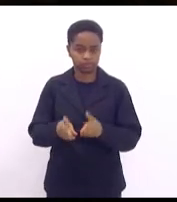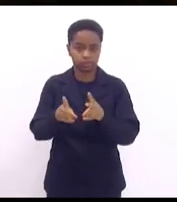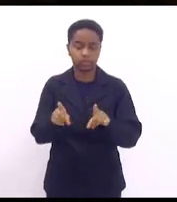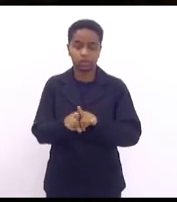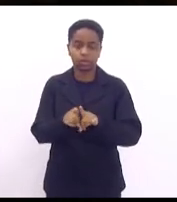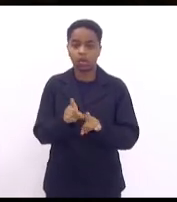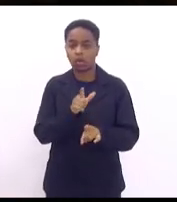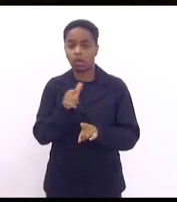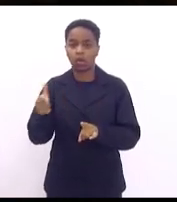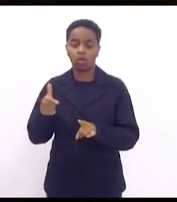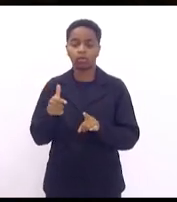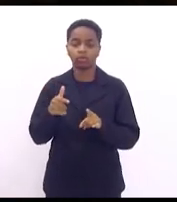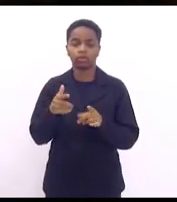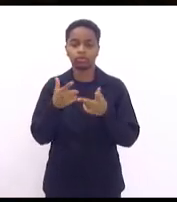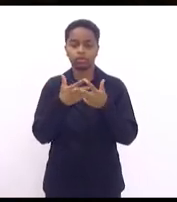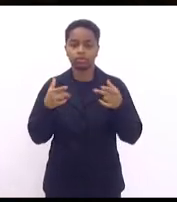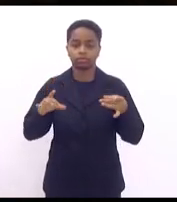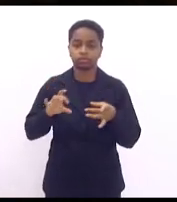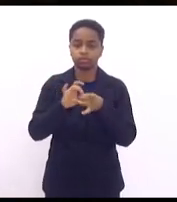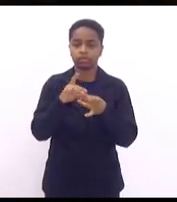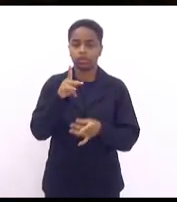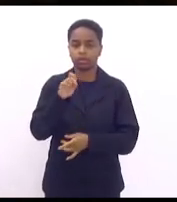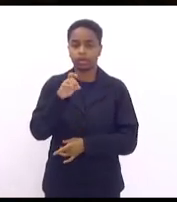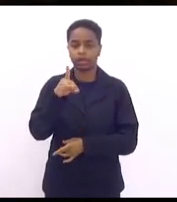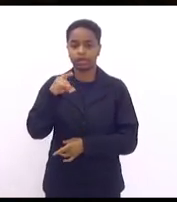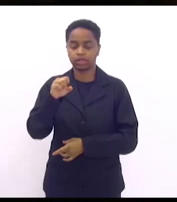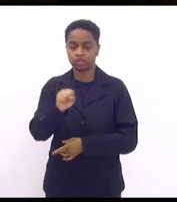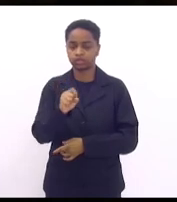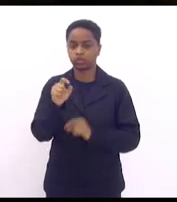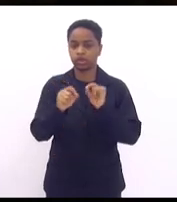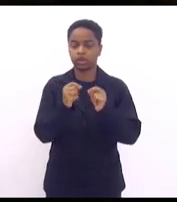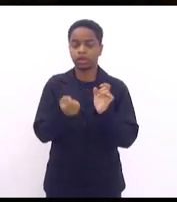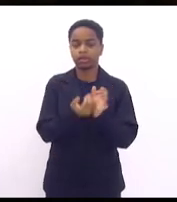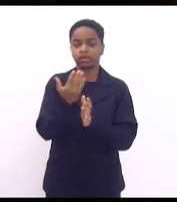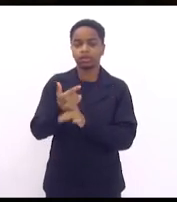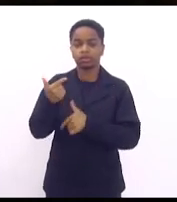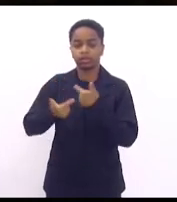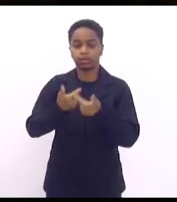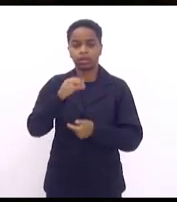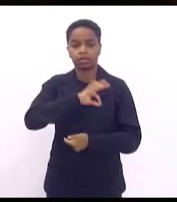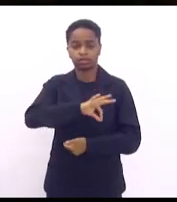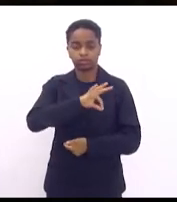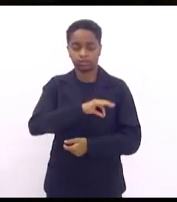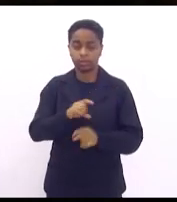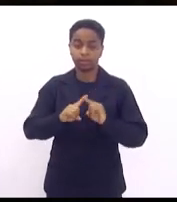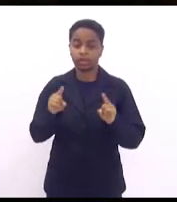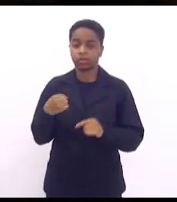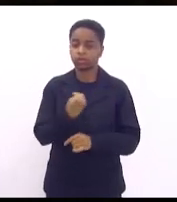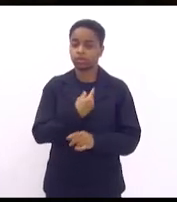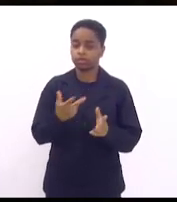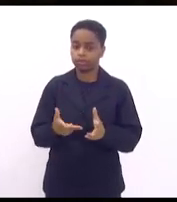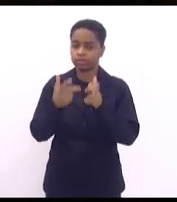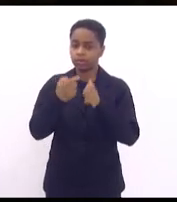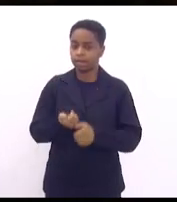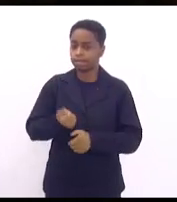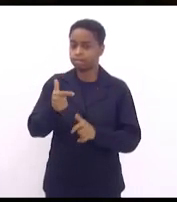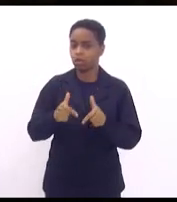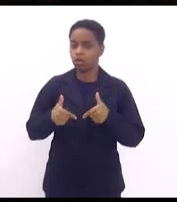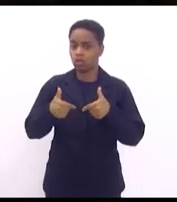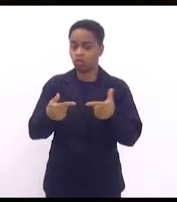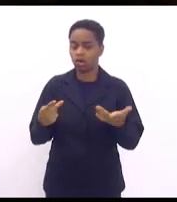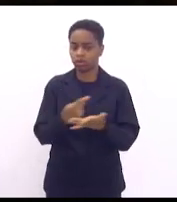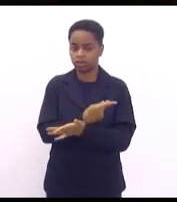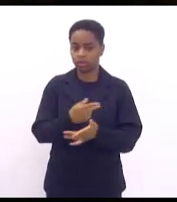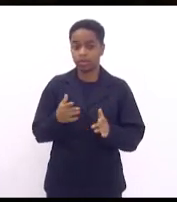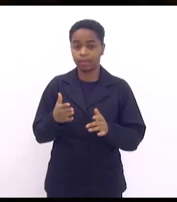do PEDES é a geração de emprego e renda. E a gente percebe que também muito pouco foi feito. Para ter emprego